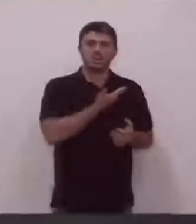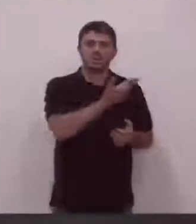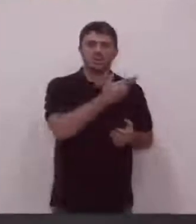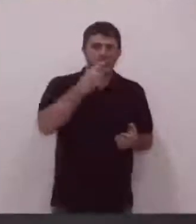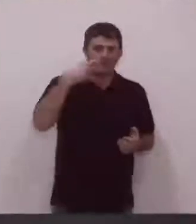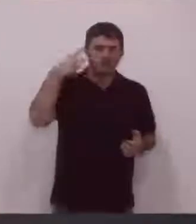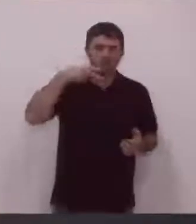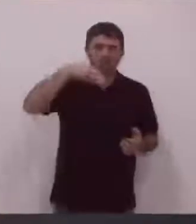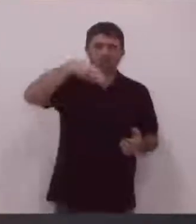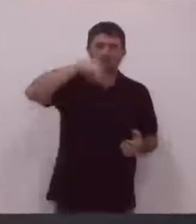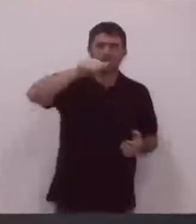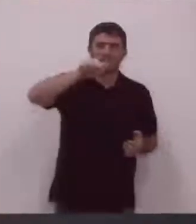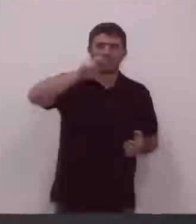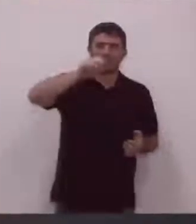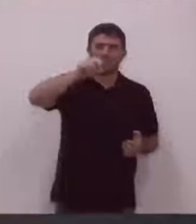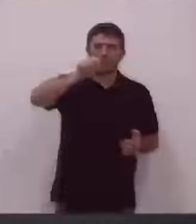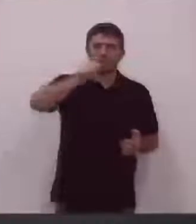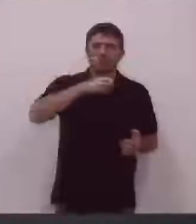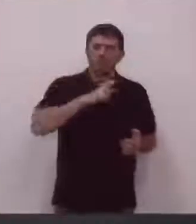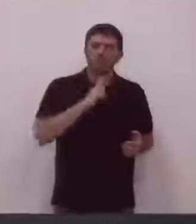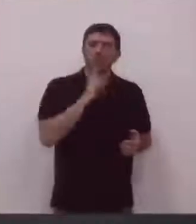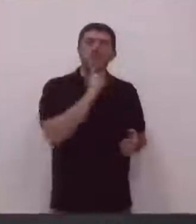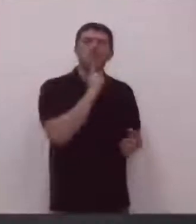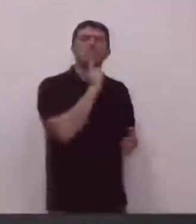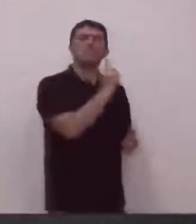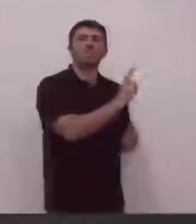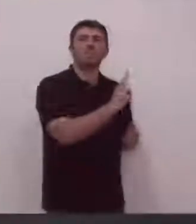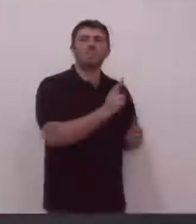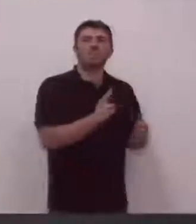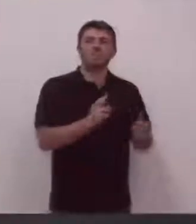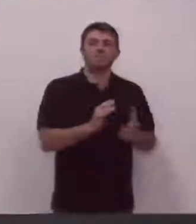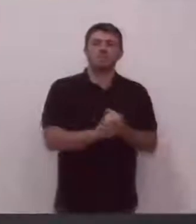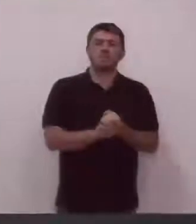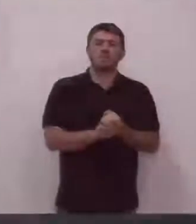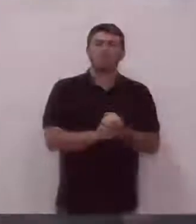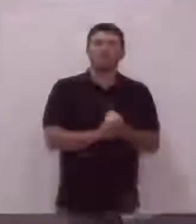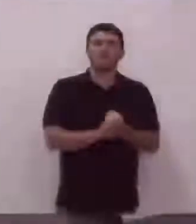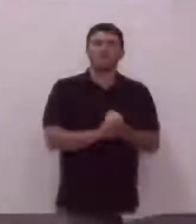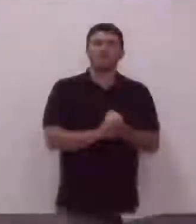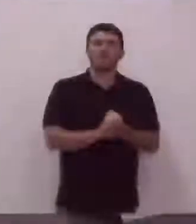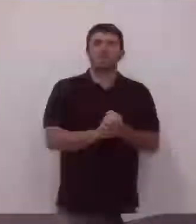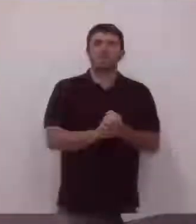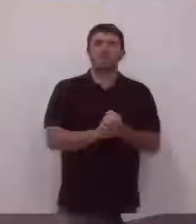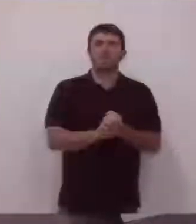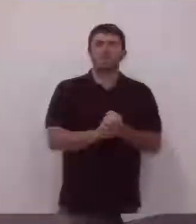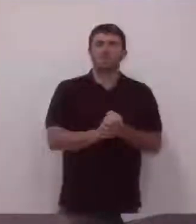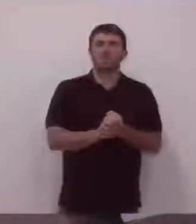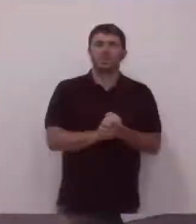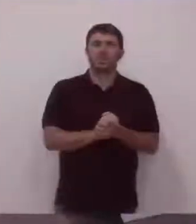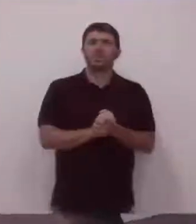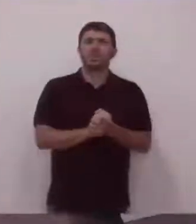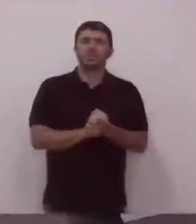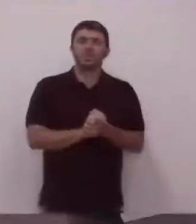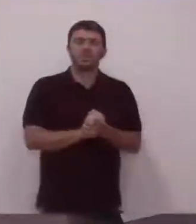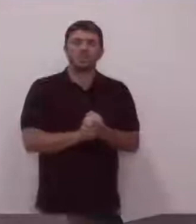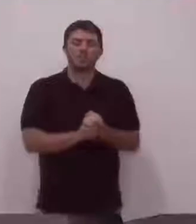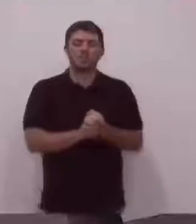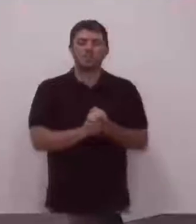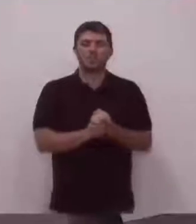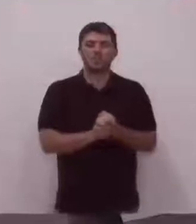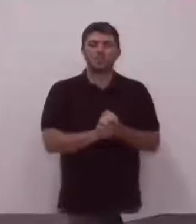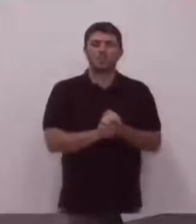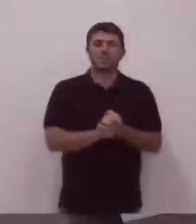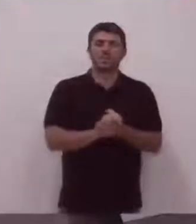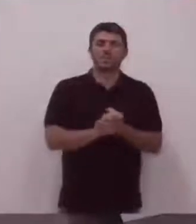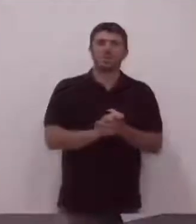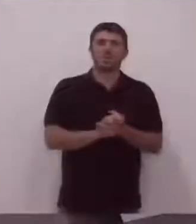o Marcos Ferraz, né? Então, Ferraz, a ação política do mandato, né, é de centro-esquerda,